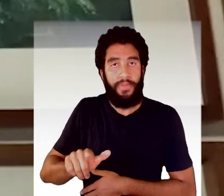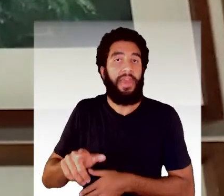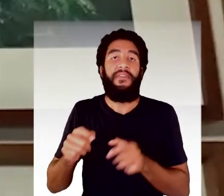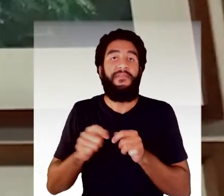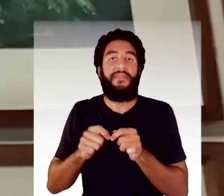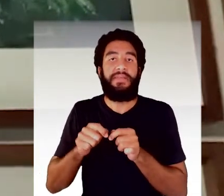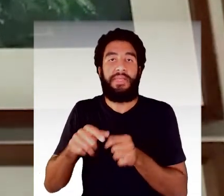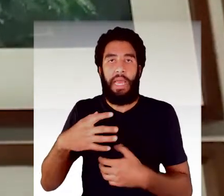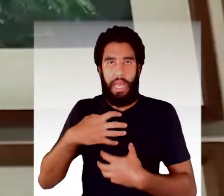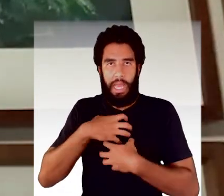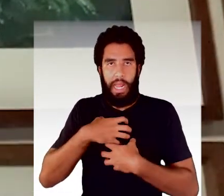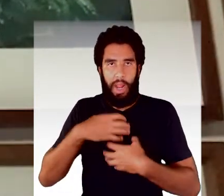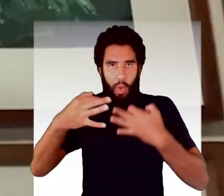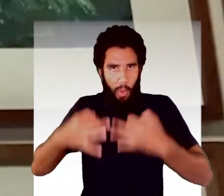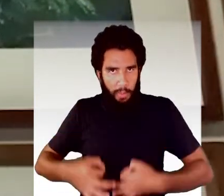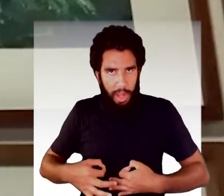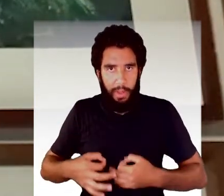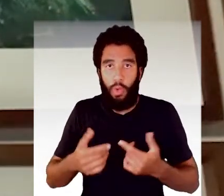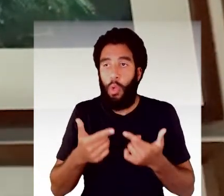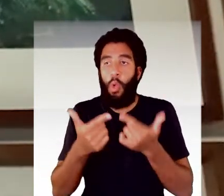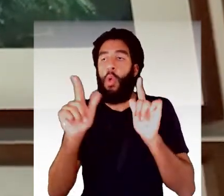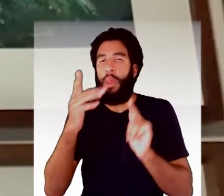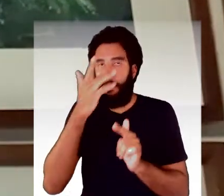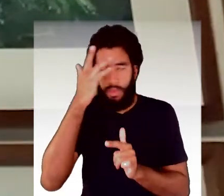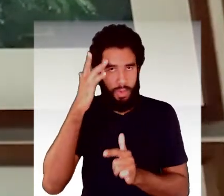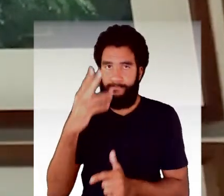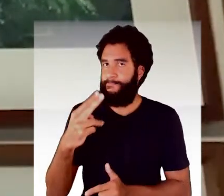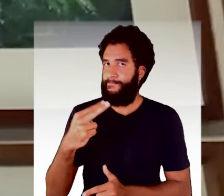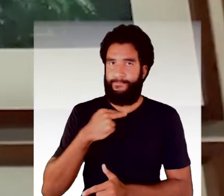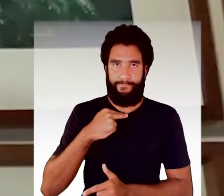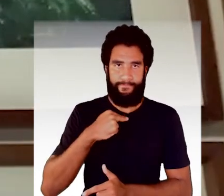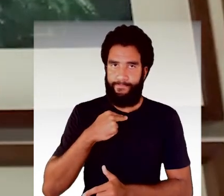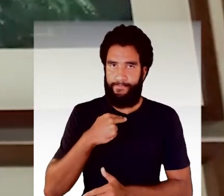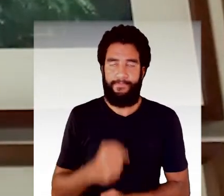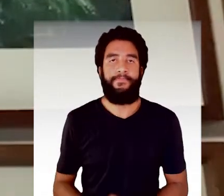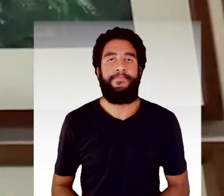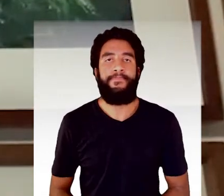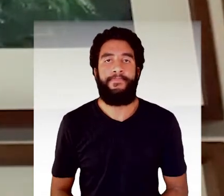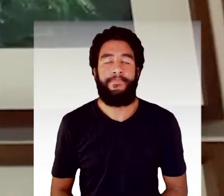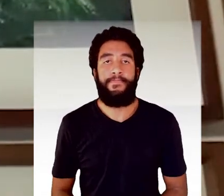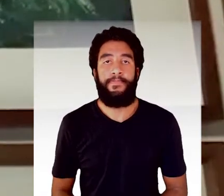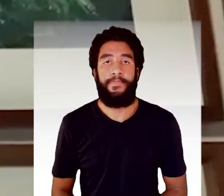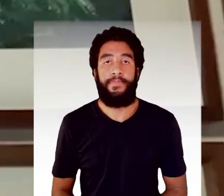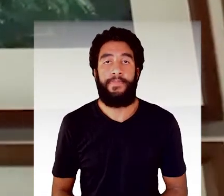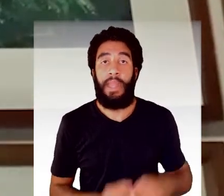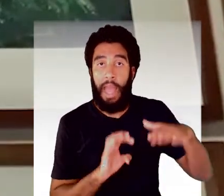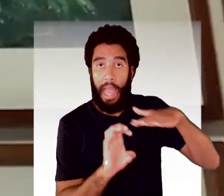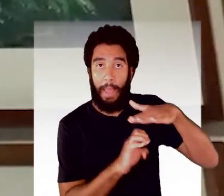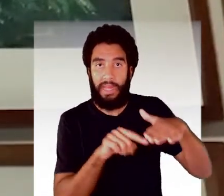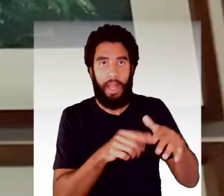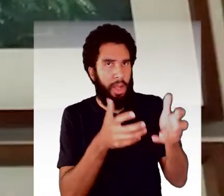a não mais praticar aquela conduta contra qualquer outra pessoa que venha integrar os seus quadros. Se